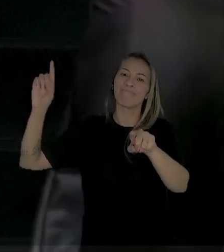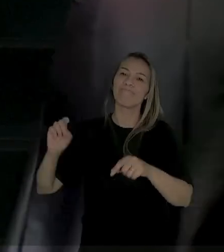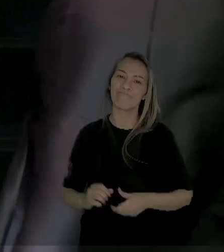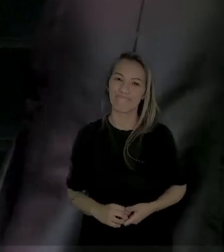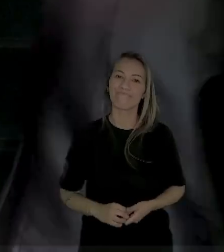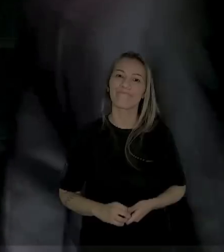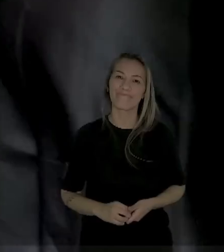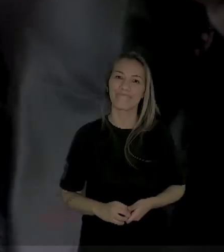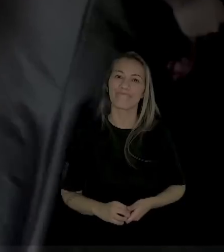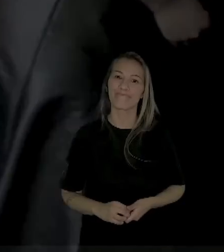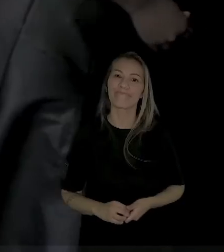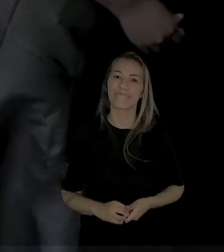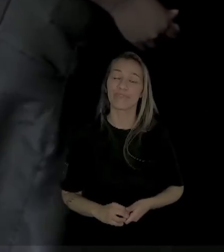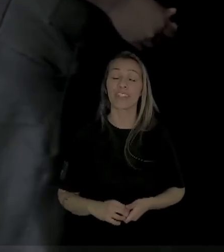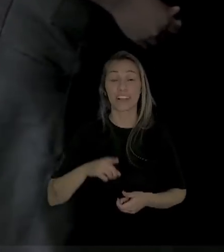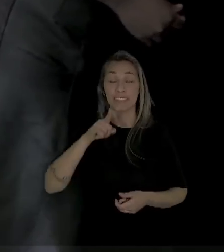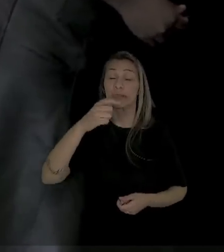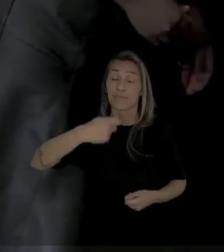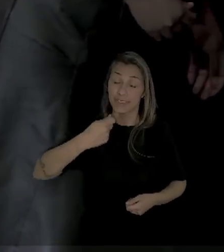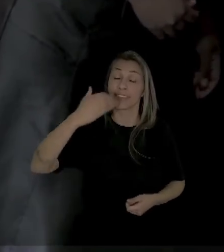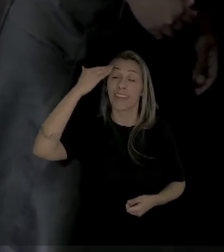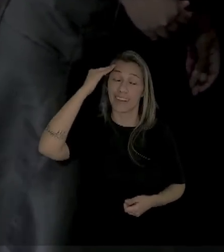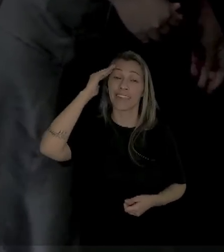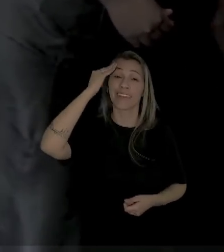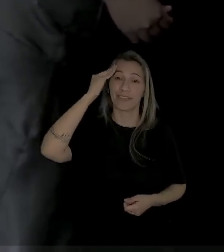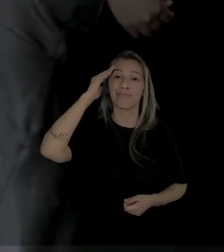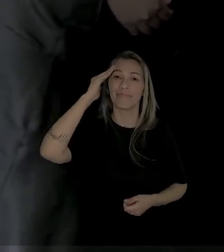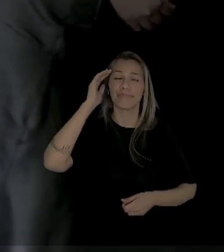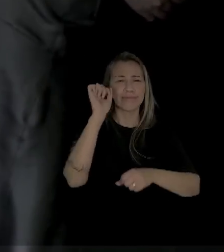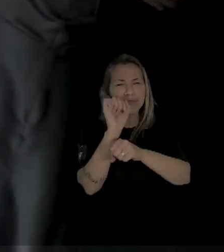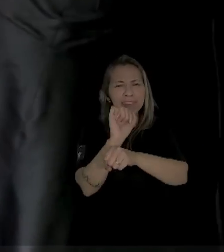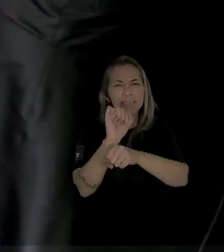Entenda que o reino de Deus não tem nada a ver com você. Espere o vento passar.